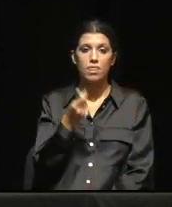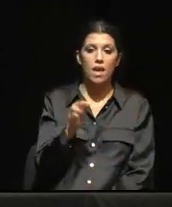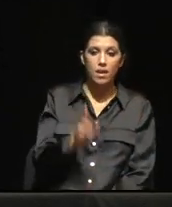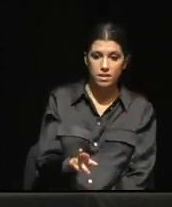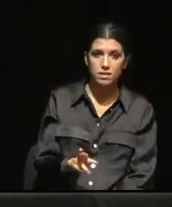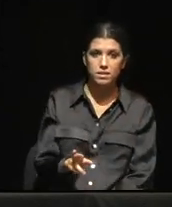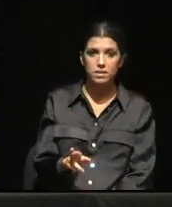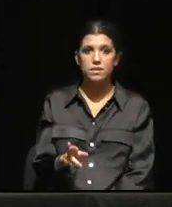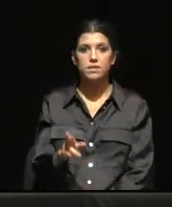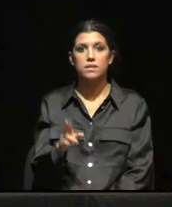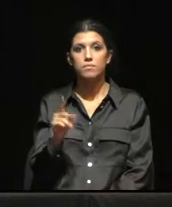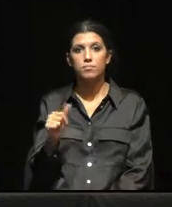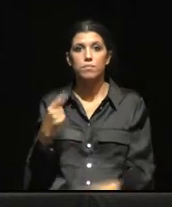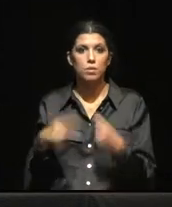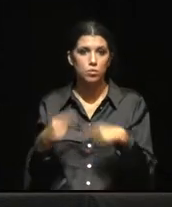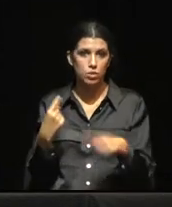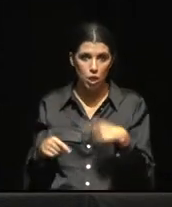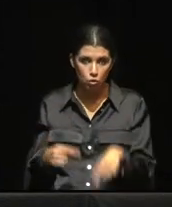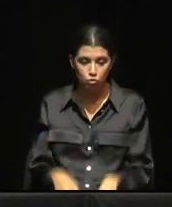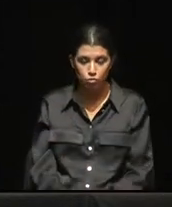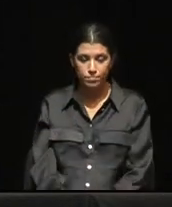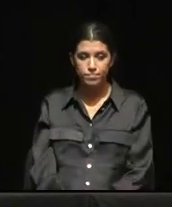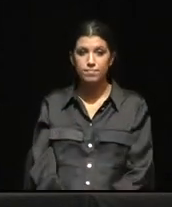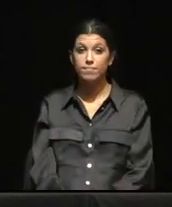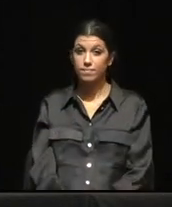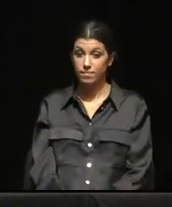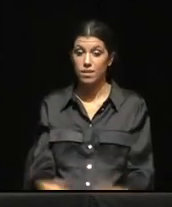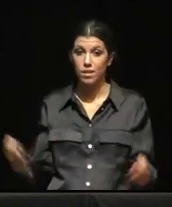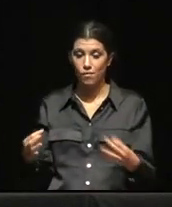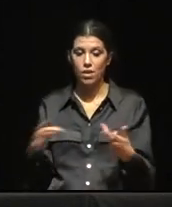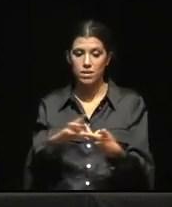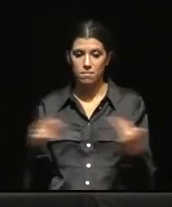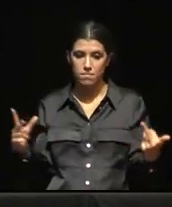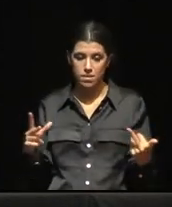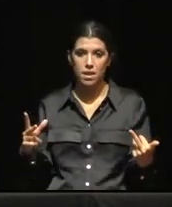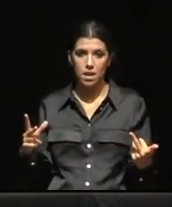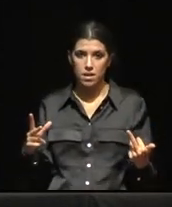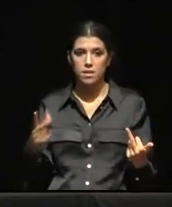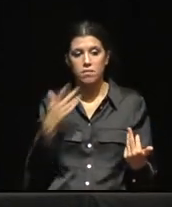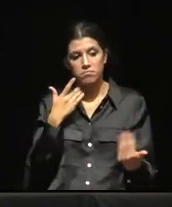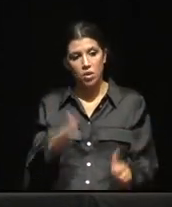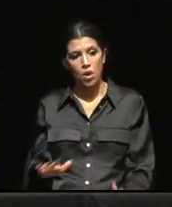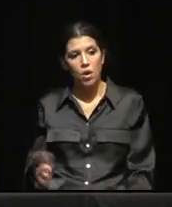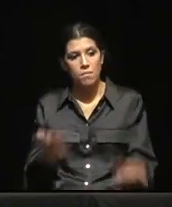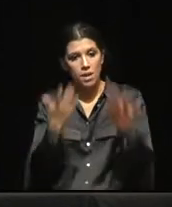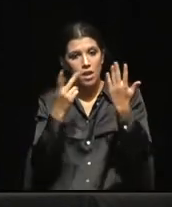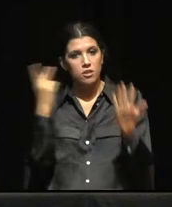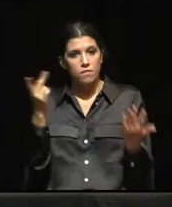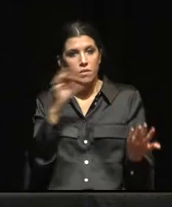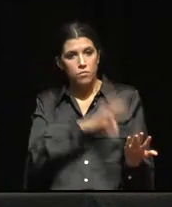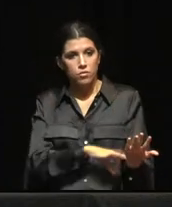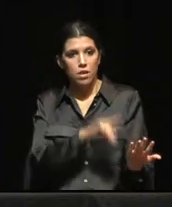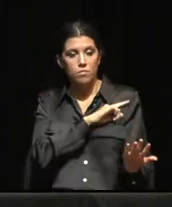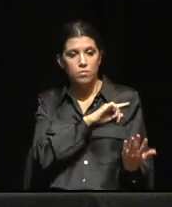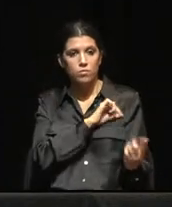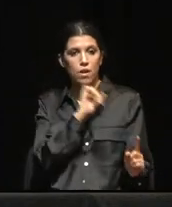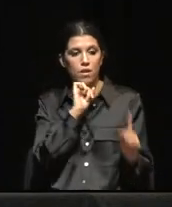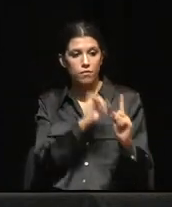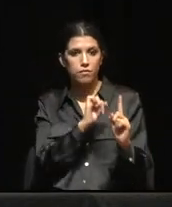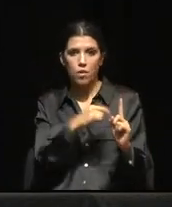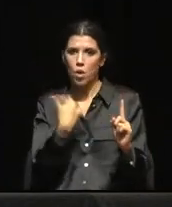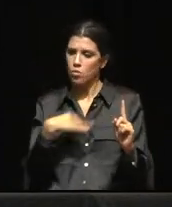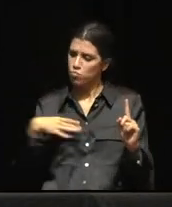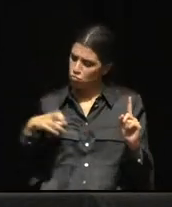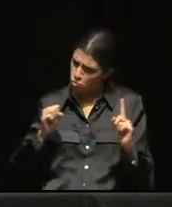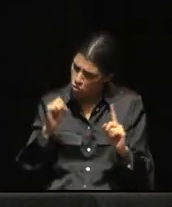nomeadamente na tedex Matosinhos assim a assembleia Municipal presta a devida homenagem à vida profissional e pessoal plena de